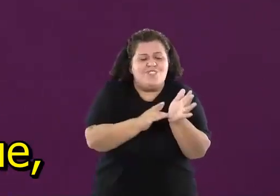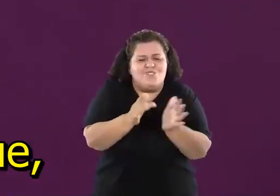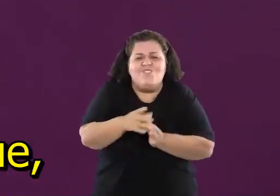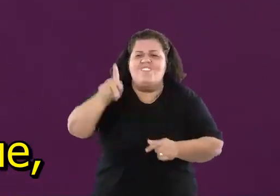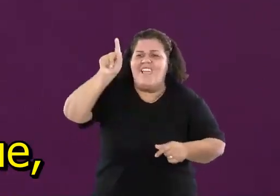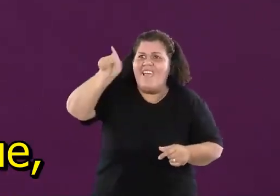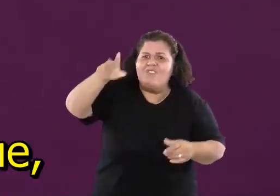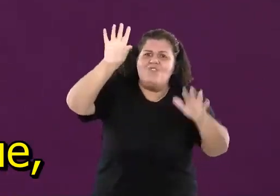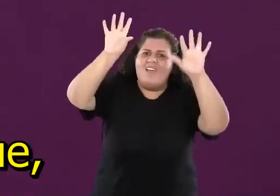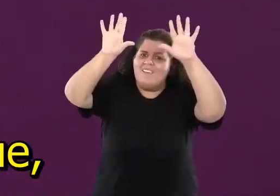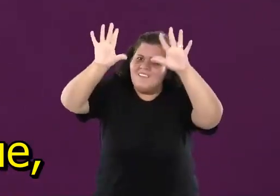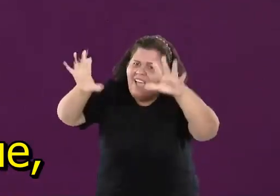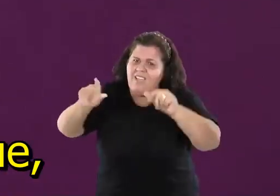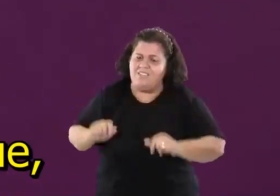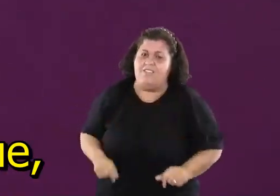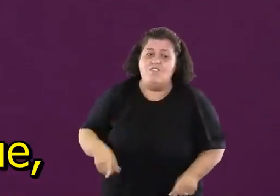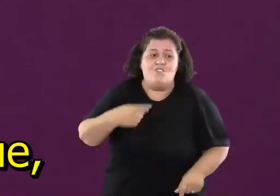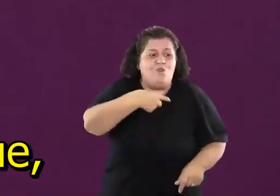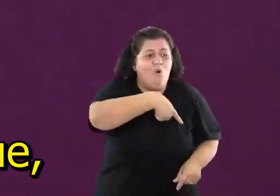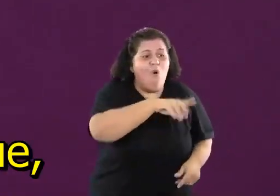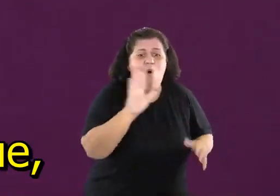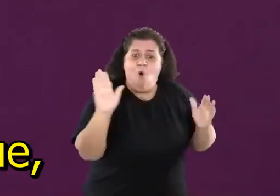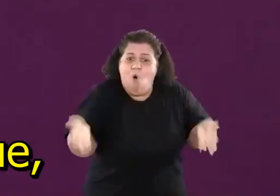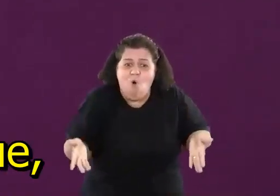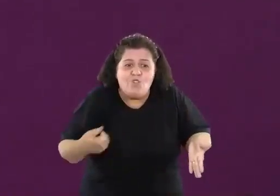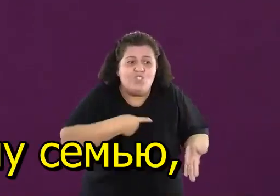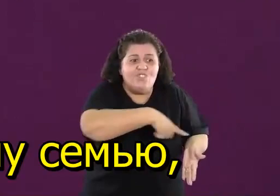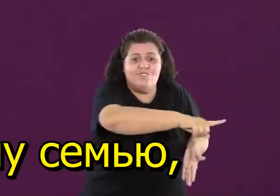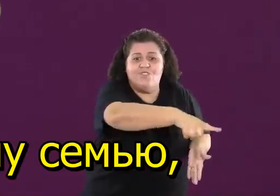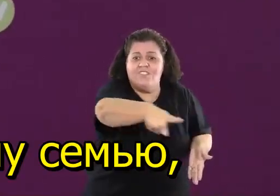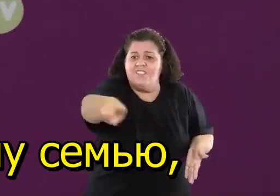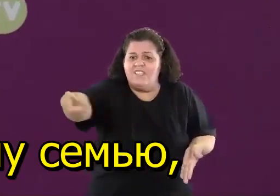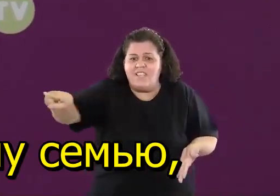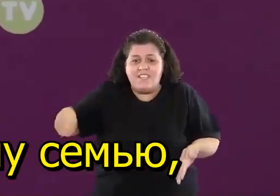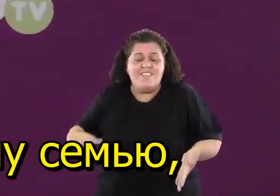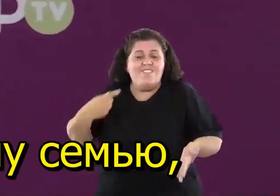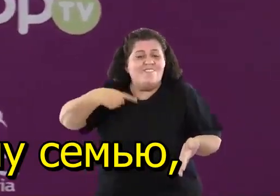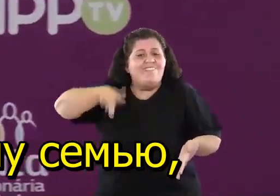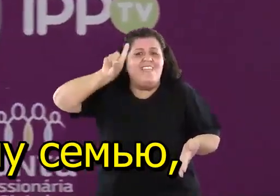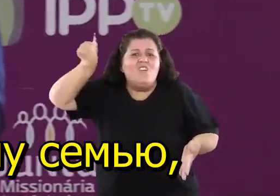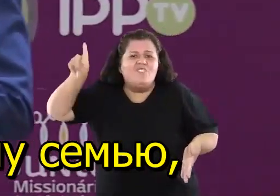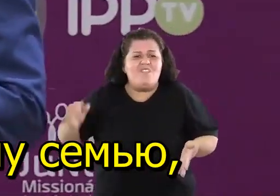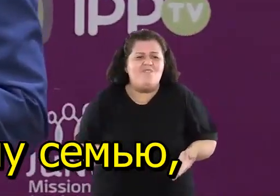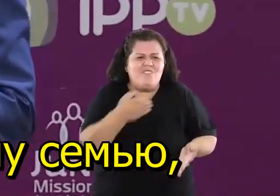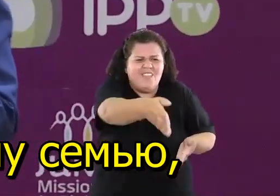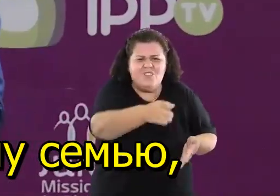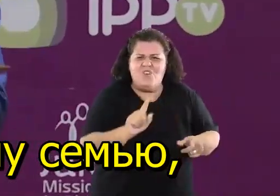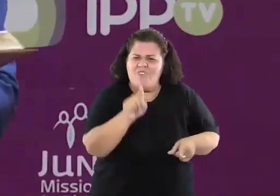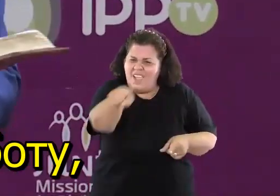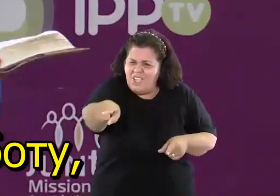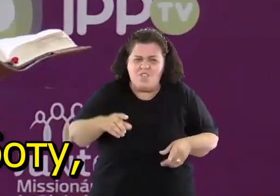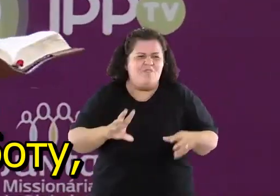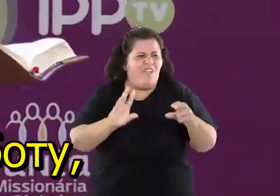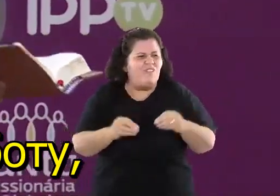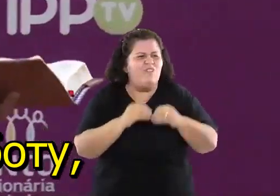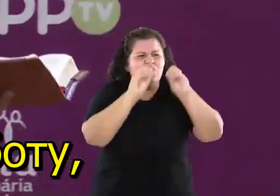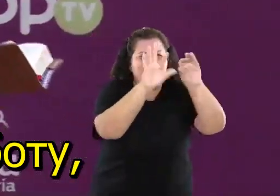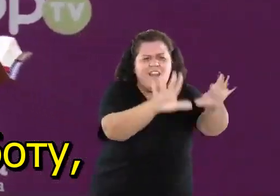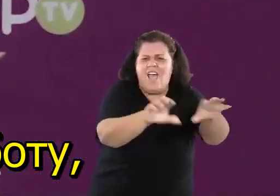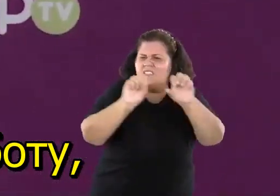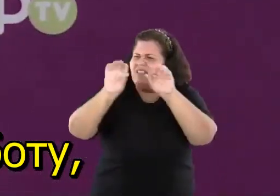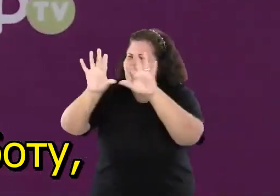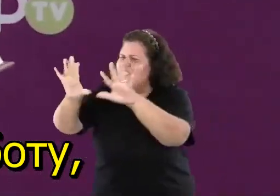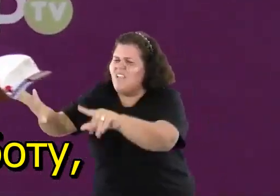seu encontro, aí na sua intimidade, aí na sua geografia, aí na sua vida, aí no seu casamento, aí na sua família, aí na